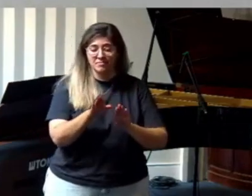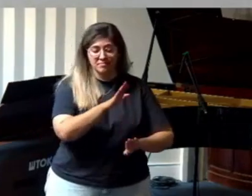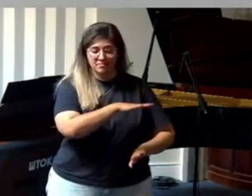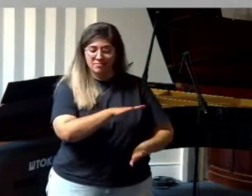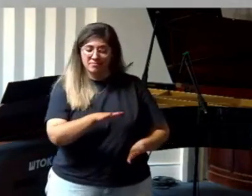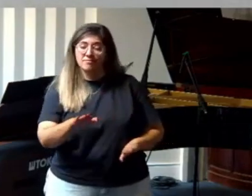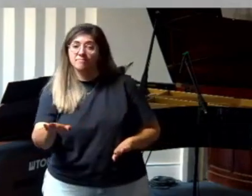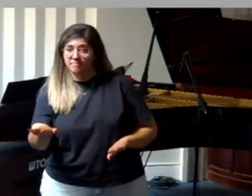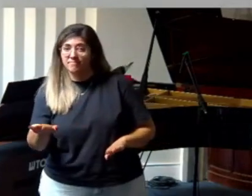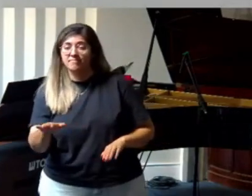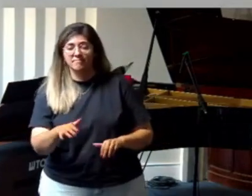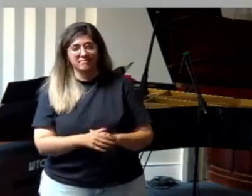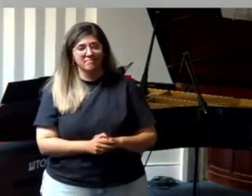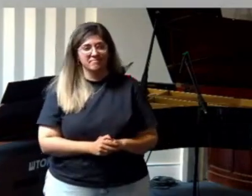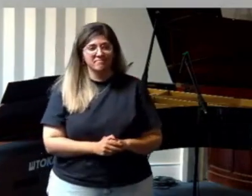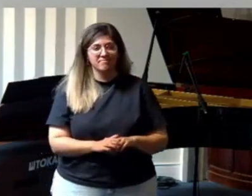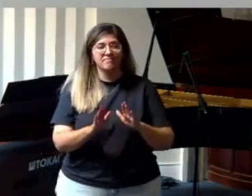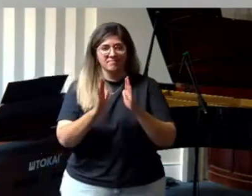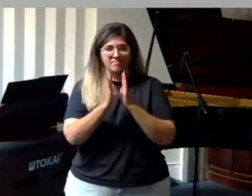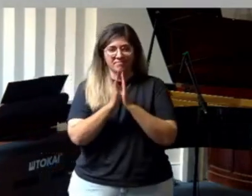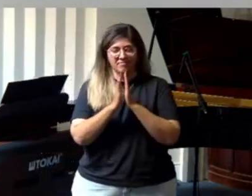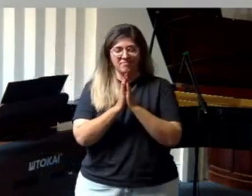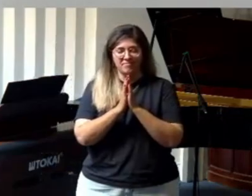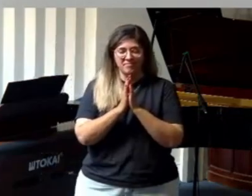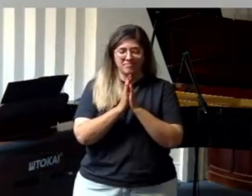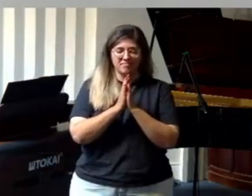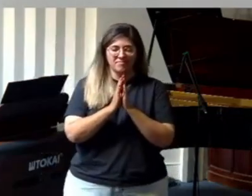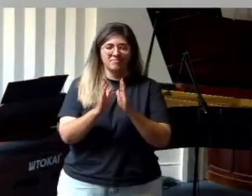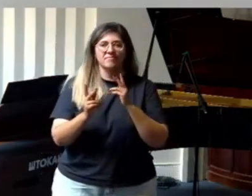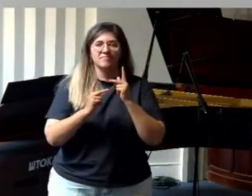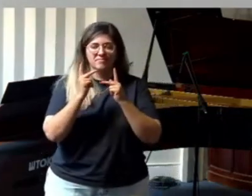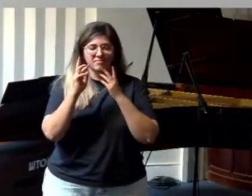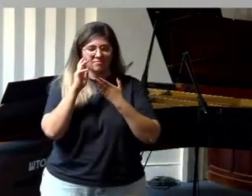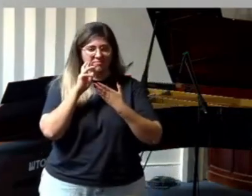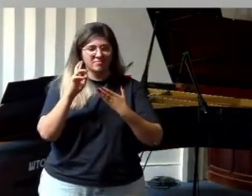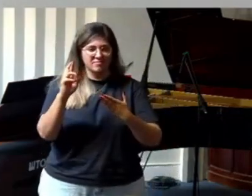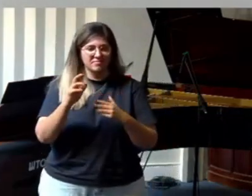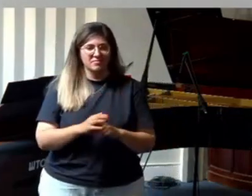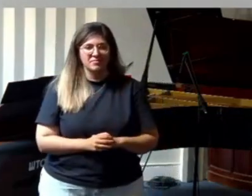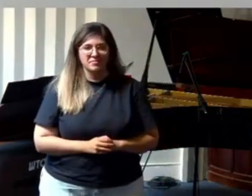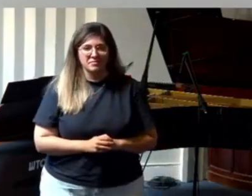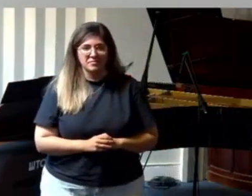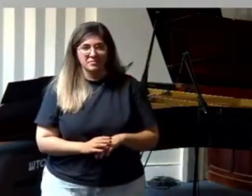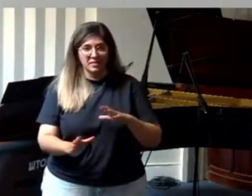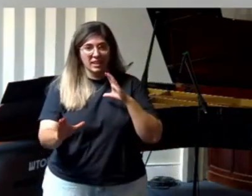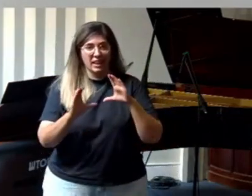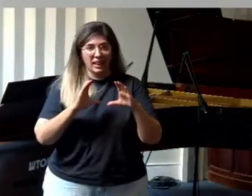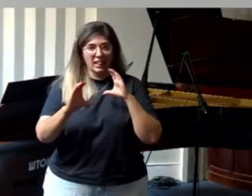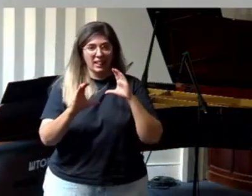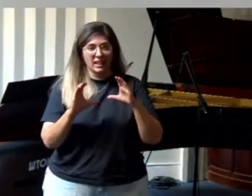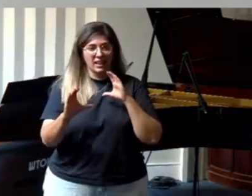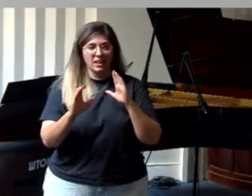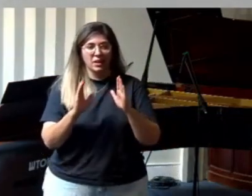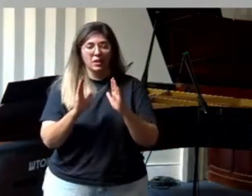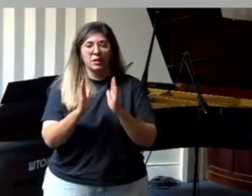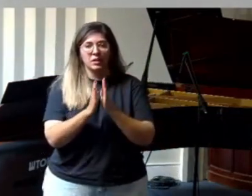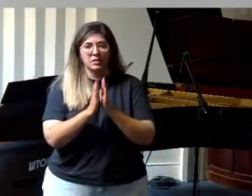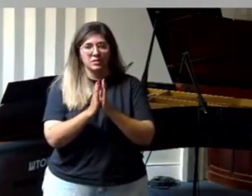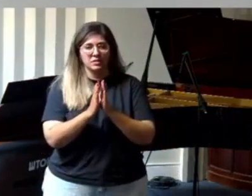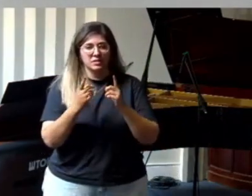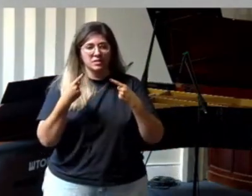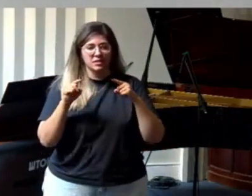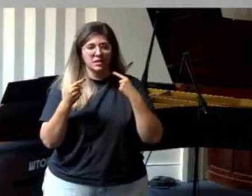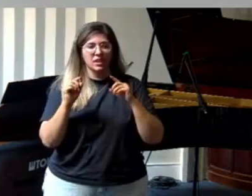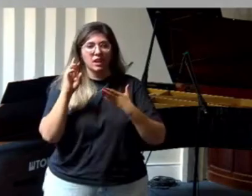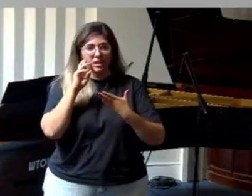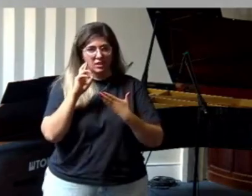também. Feche seus olhos, vamos orar, falar com o nosso Deus e vamos cantar um hino ao Senhor. Logo a seguir participaremos